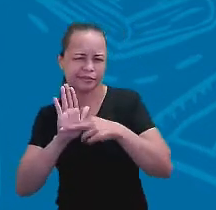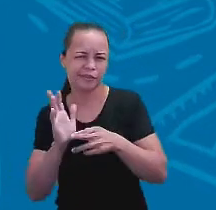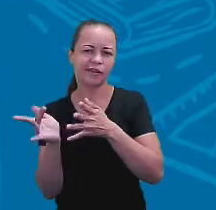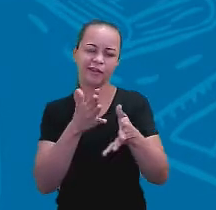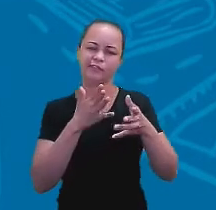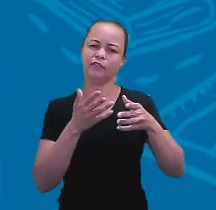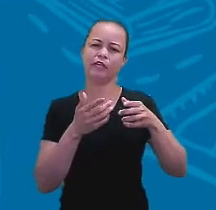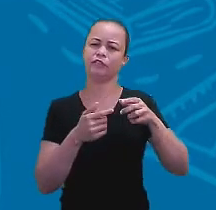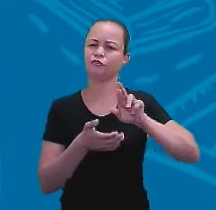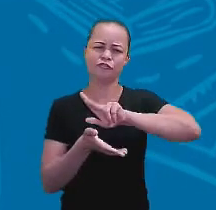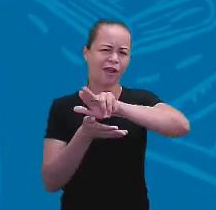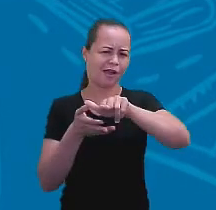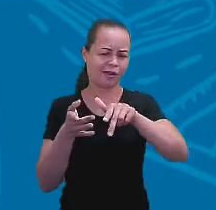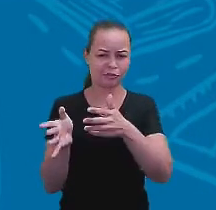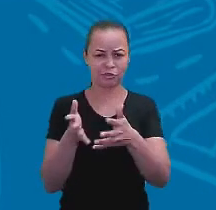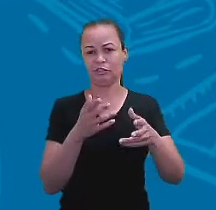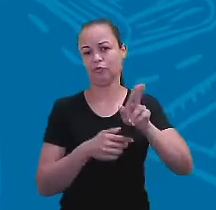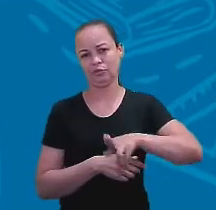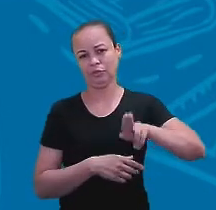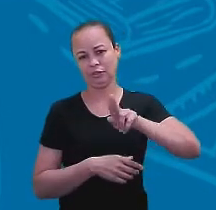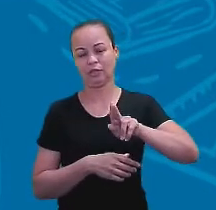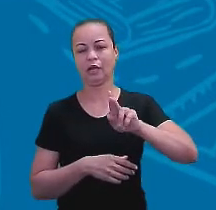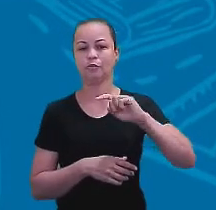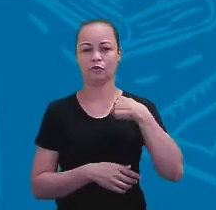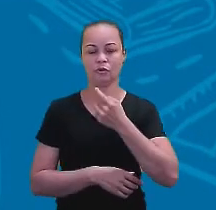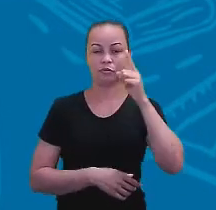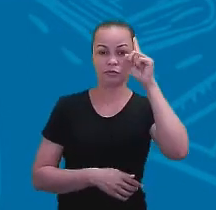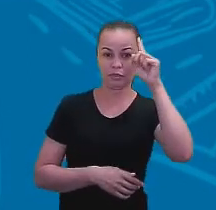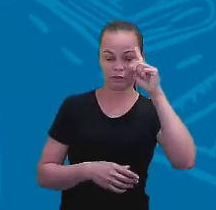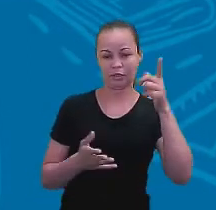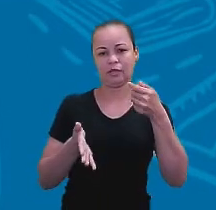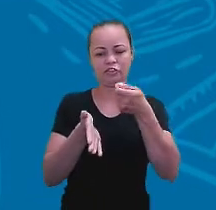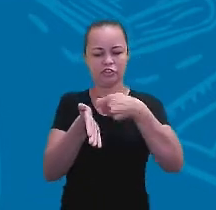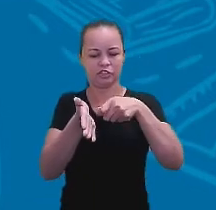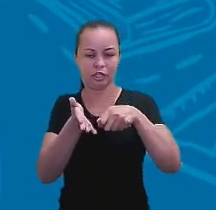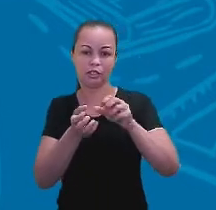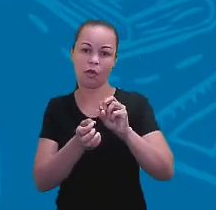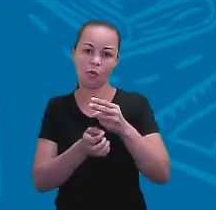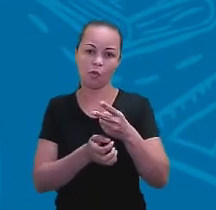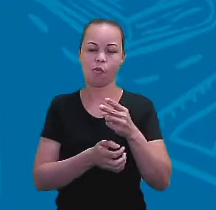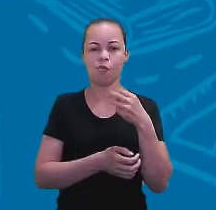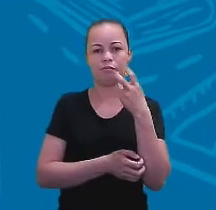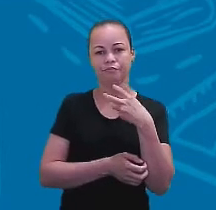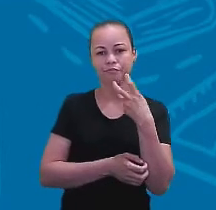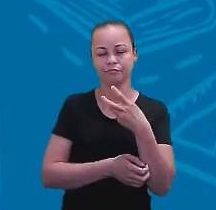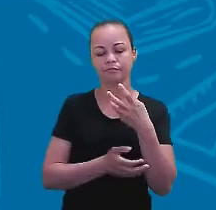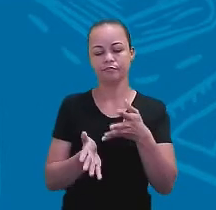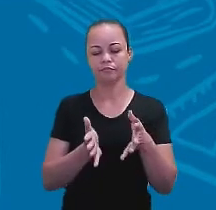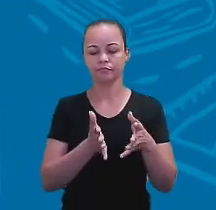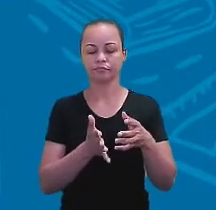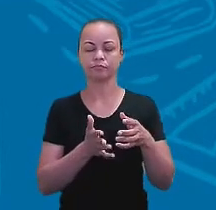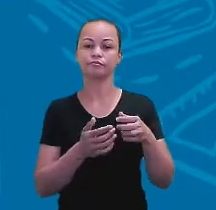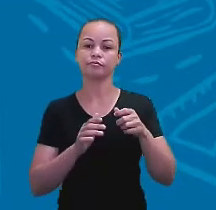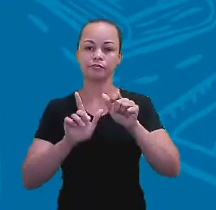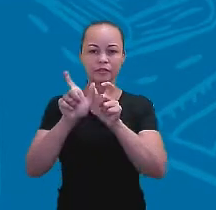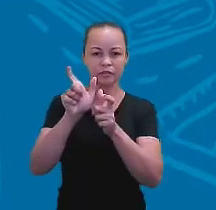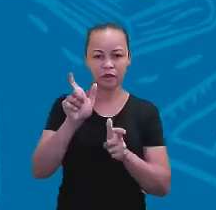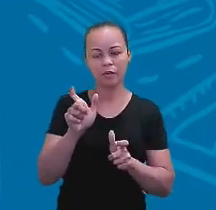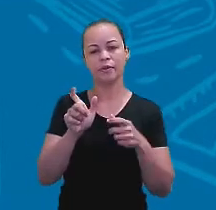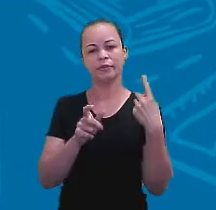de forma escrita ou oral. Então, o verbete é um desses gêneros